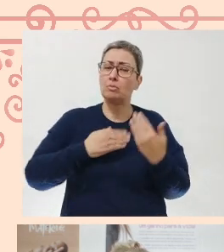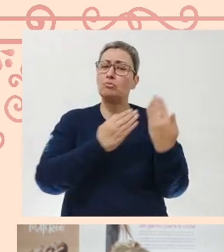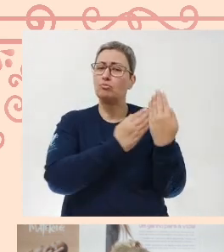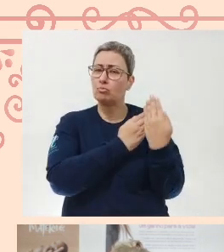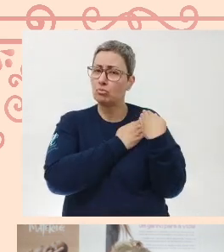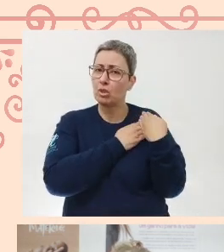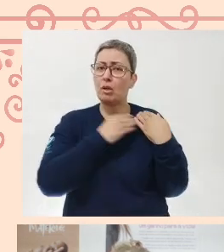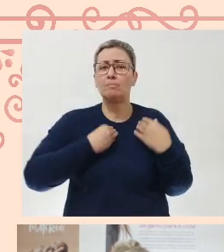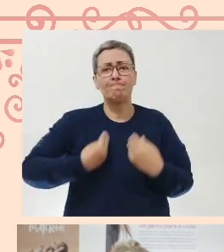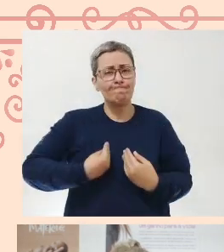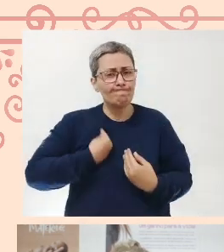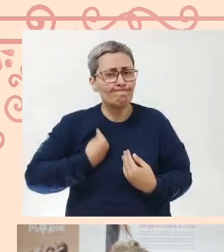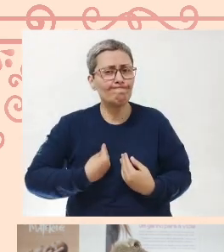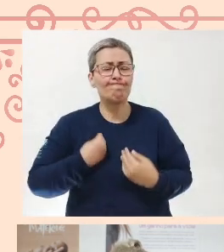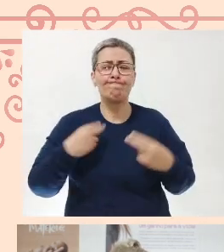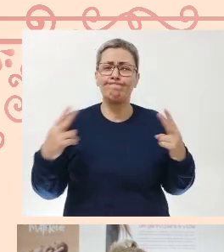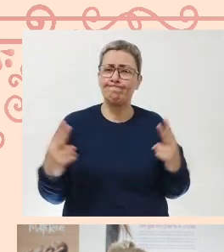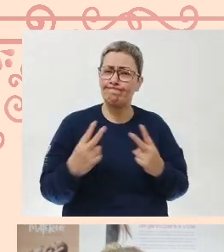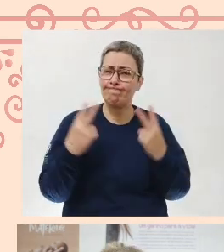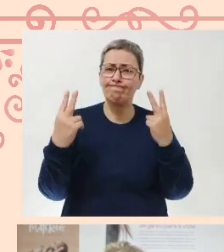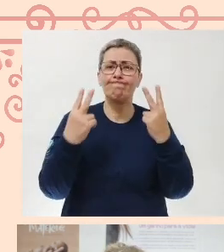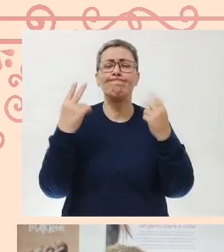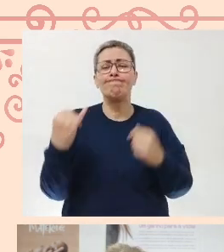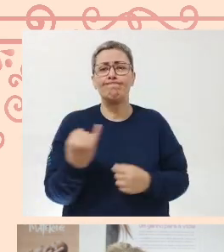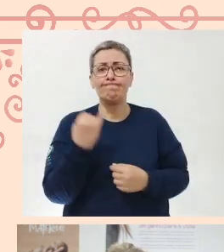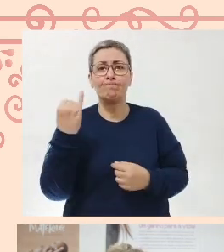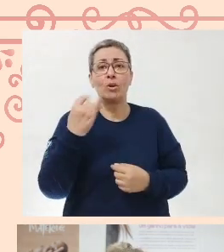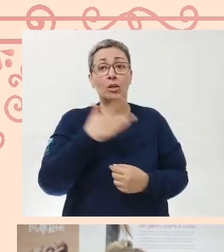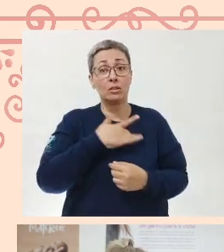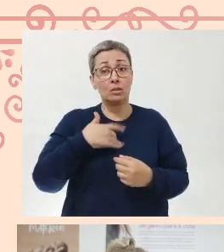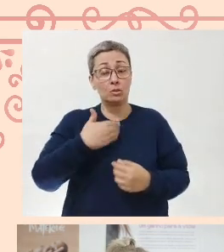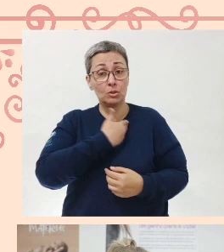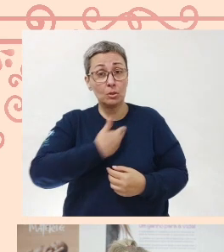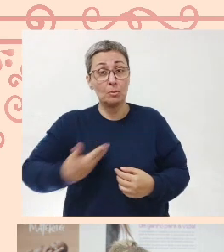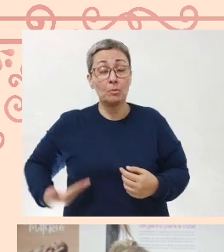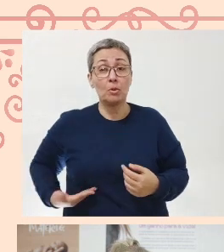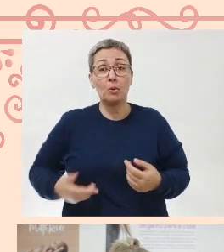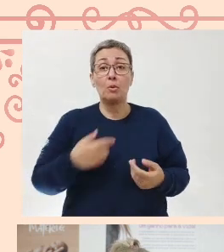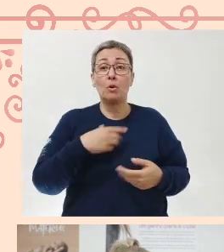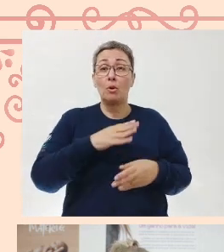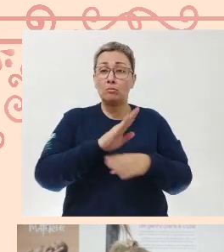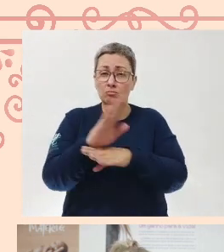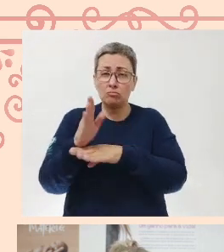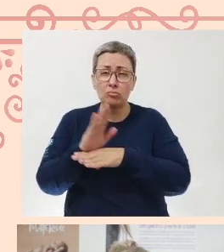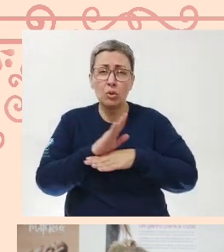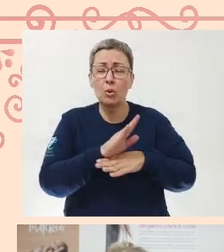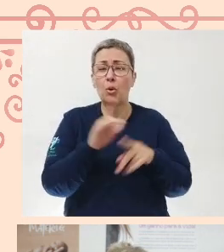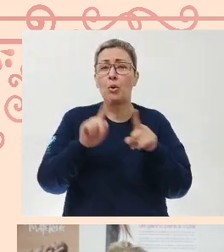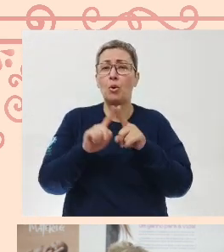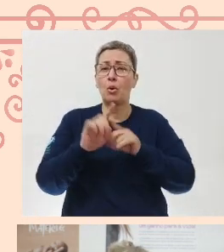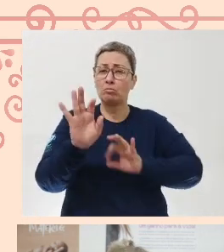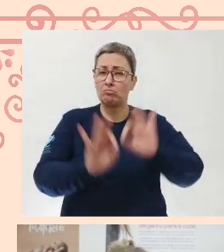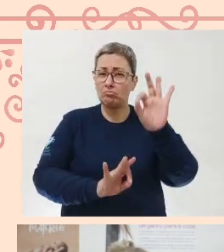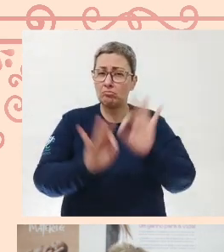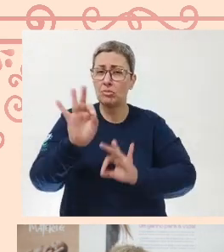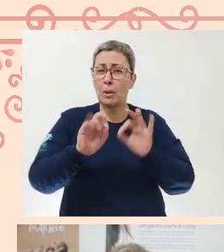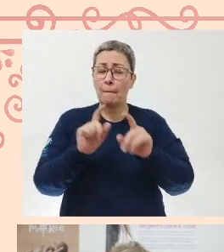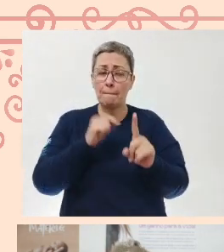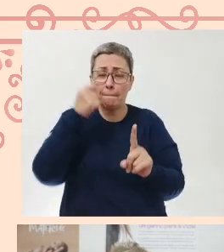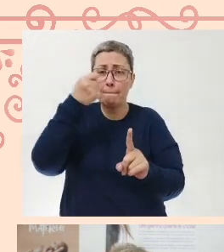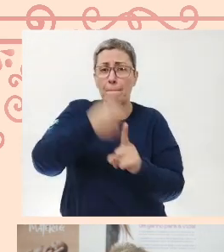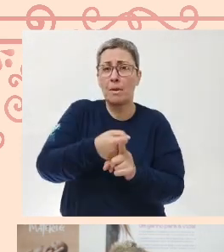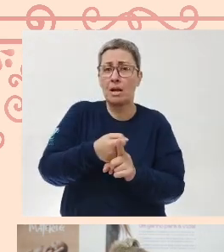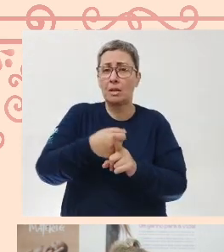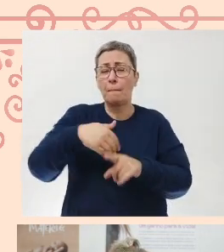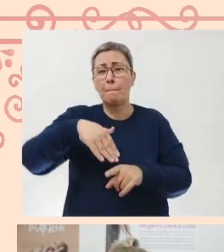amamentação como uma responsabilidade vital de saúde pública, articular com indivíduos e organizações para